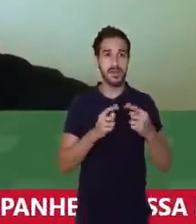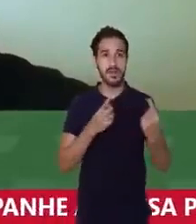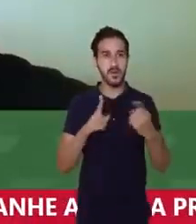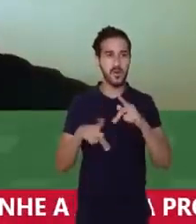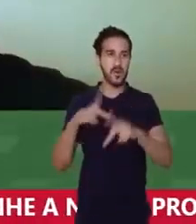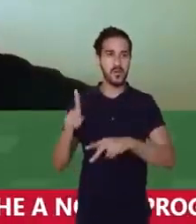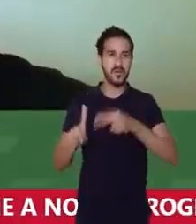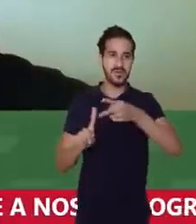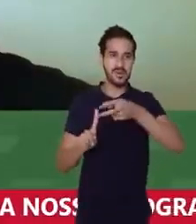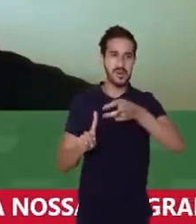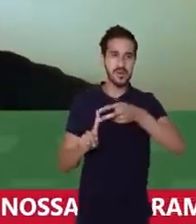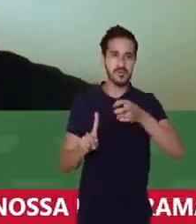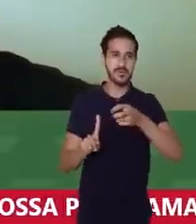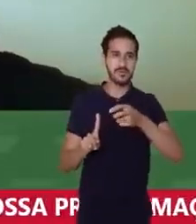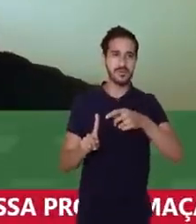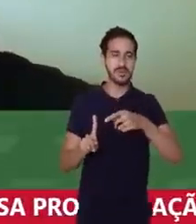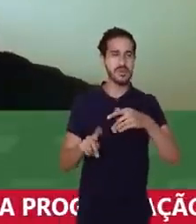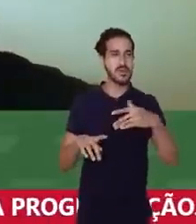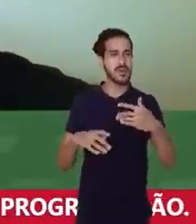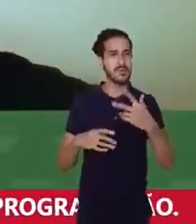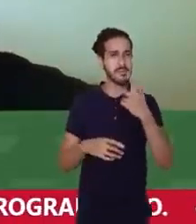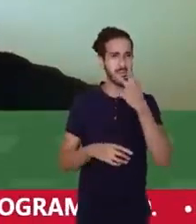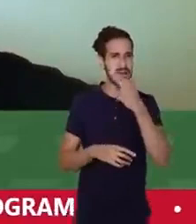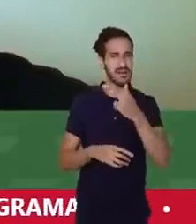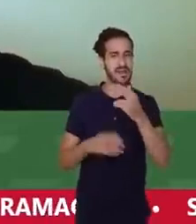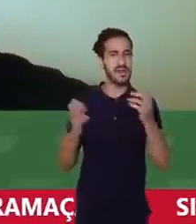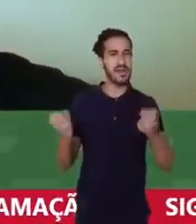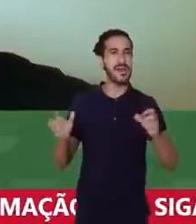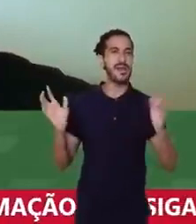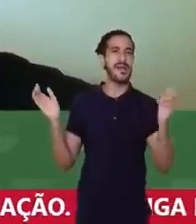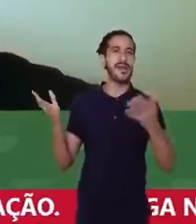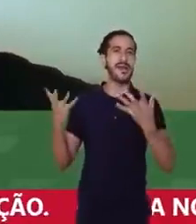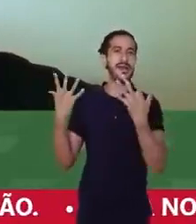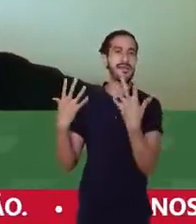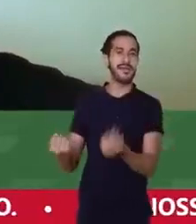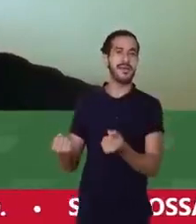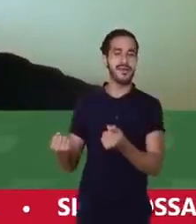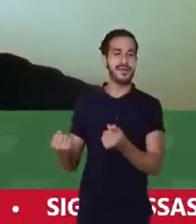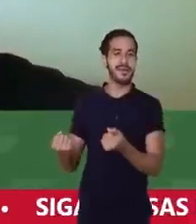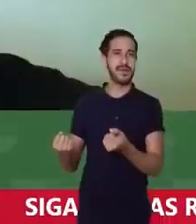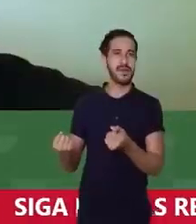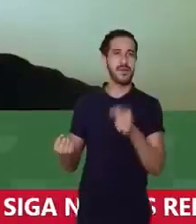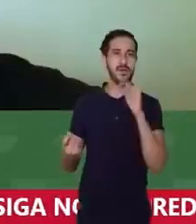populações indígenas. É quase uma autorização para,